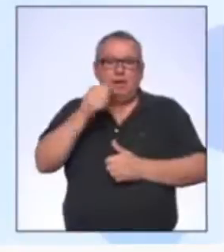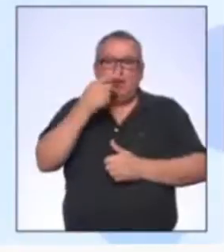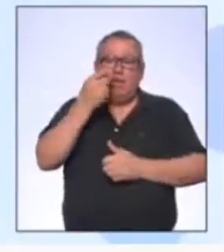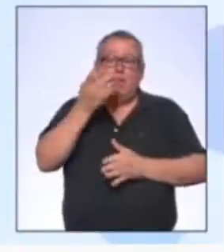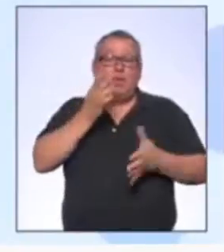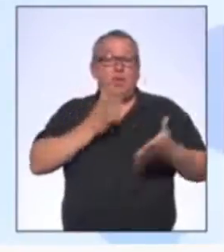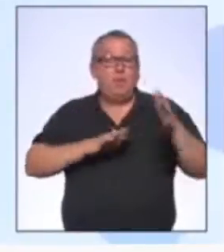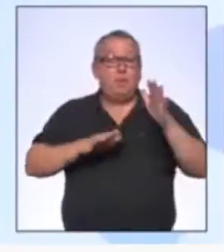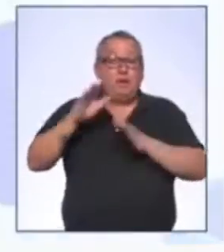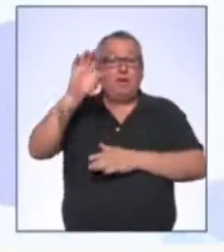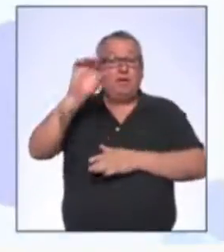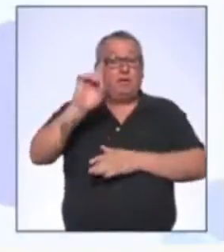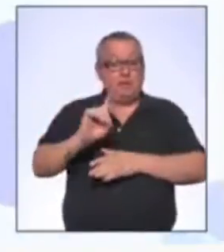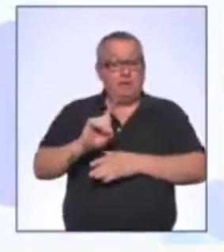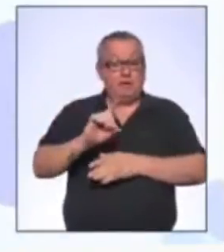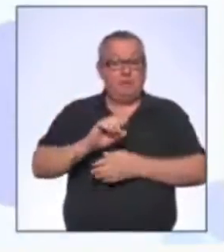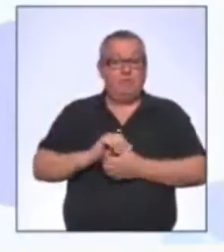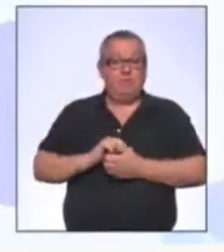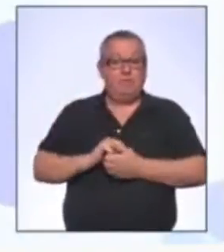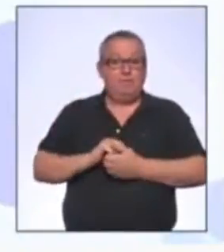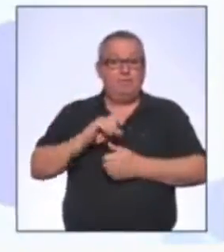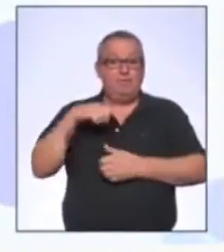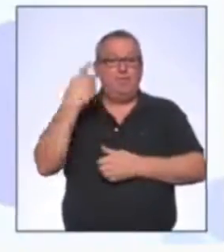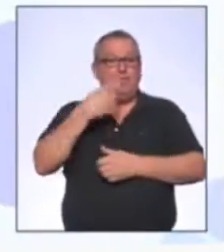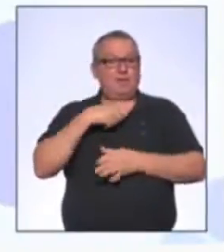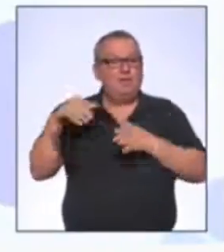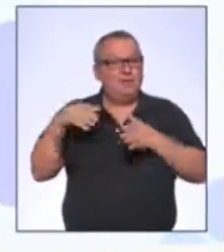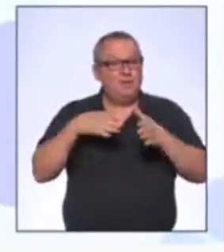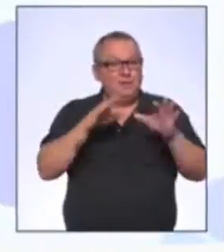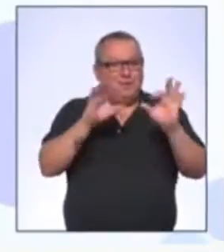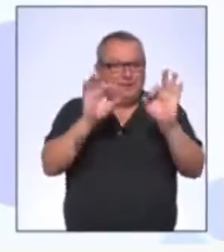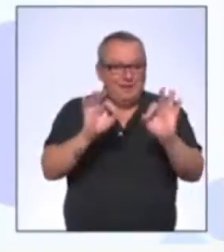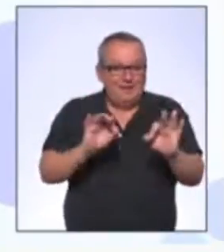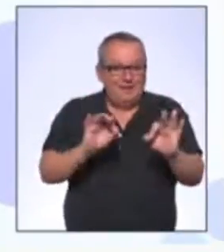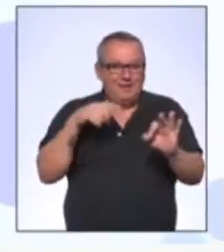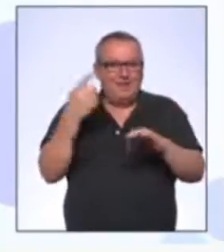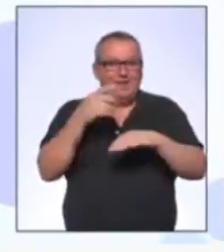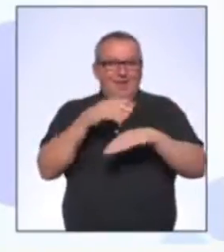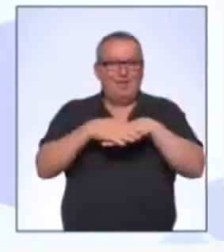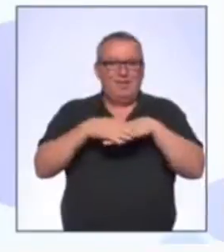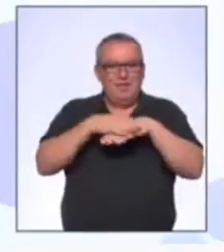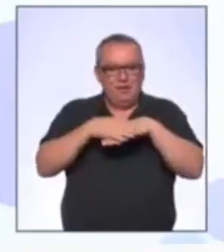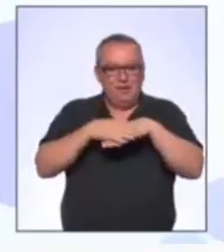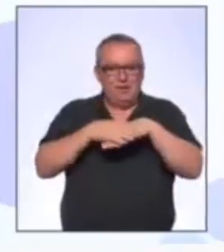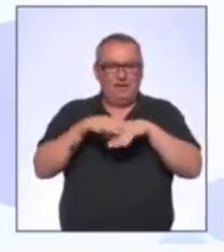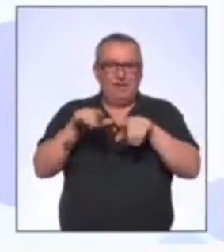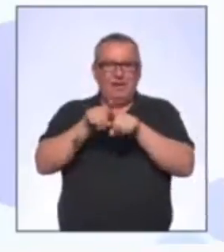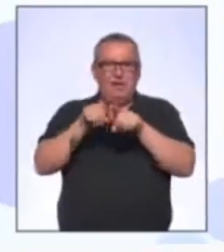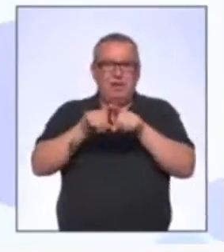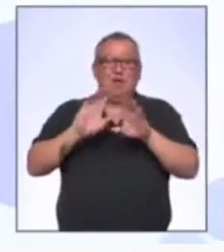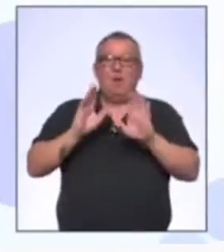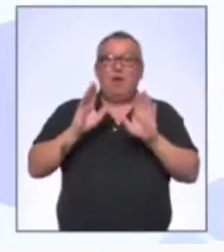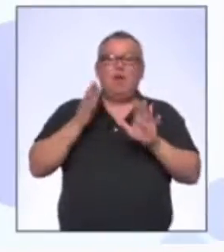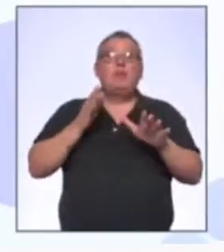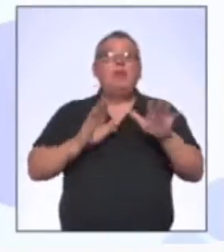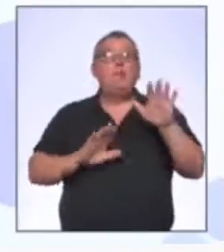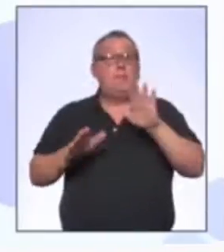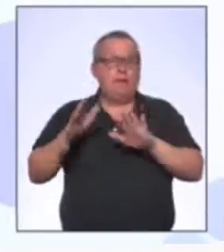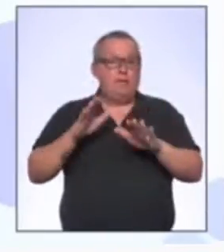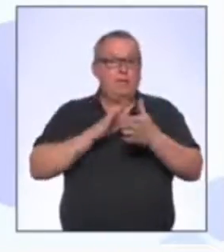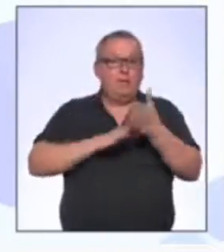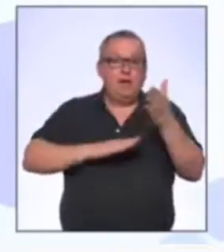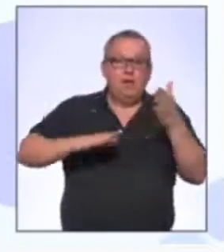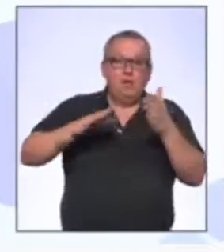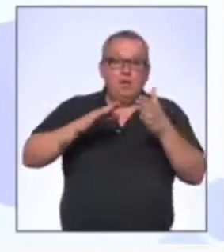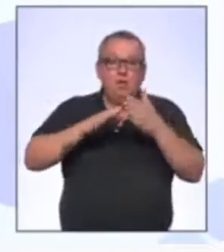deficiência depende da deficiência então nós estamos no caminho certo dessa nossa conversa e aí não é que depende para todas